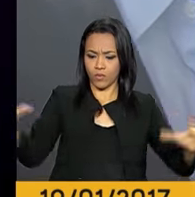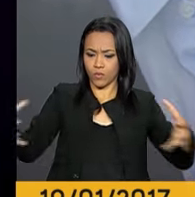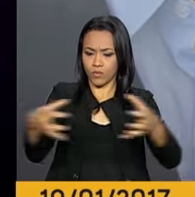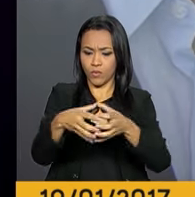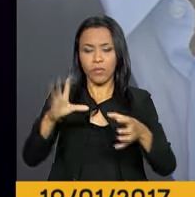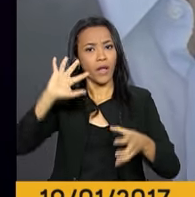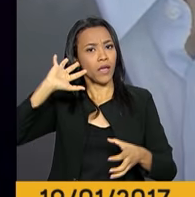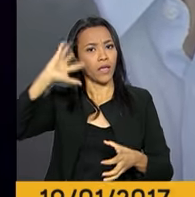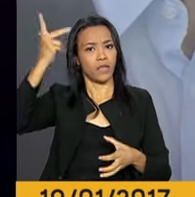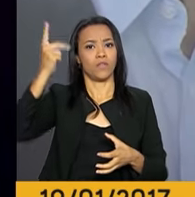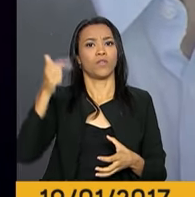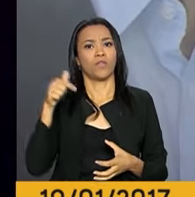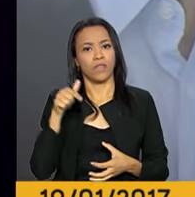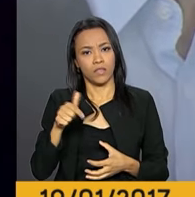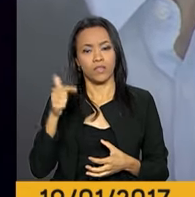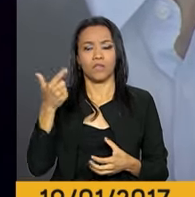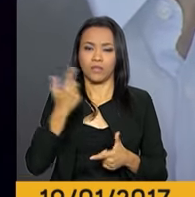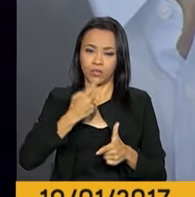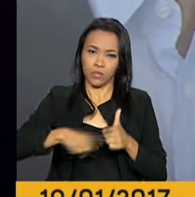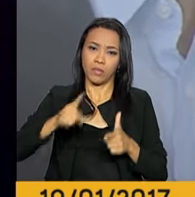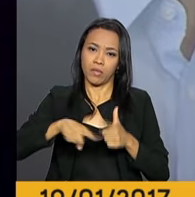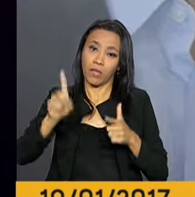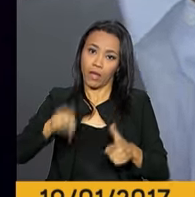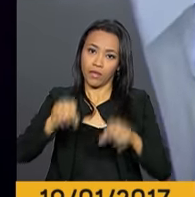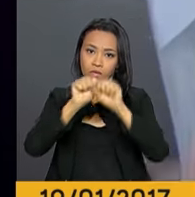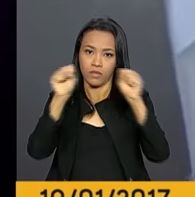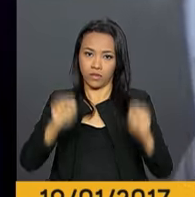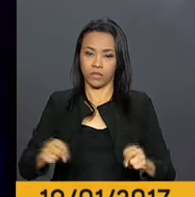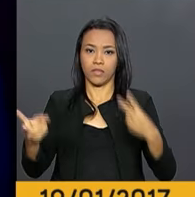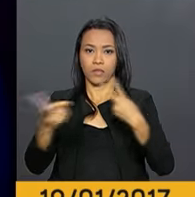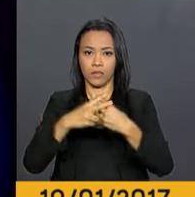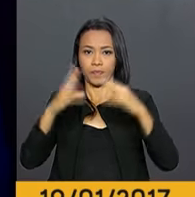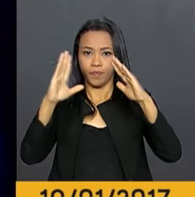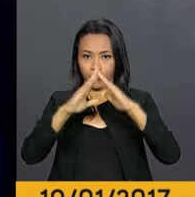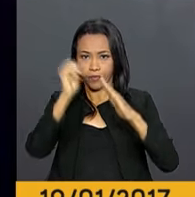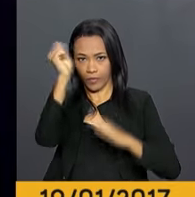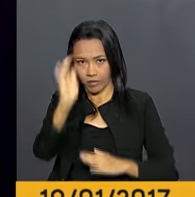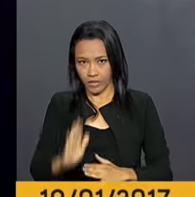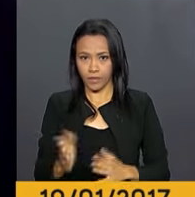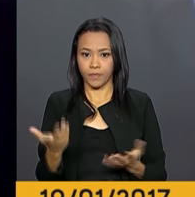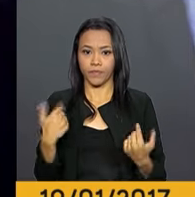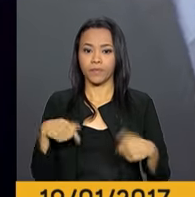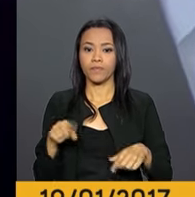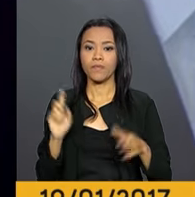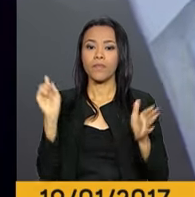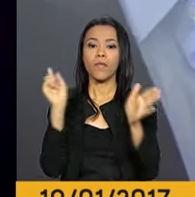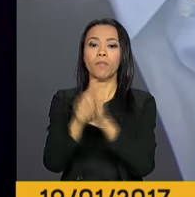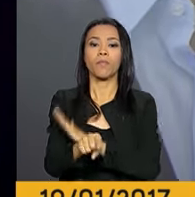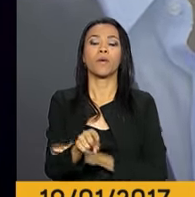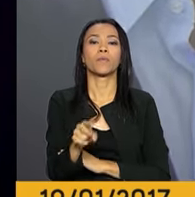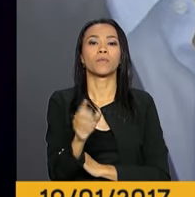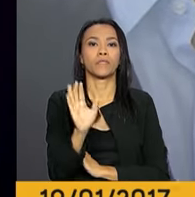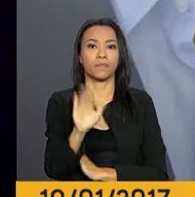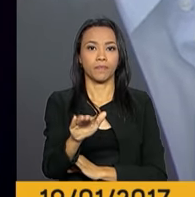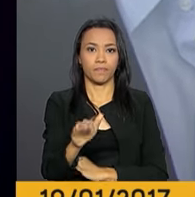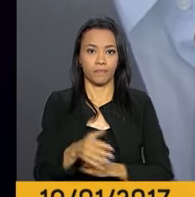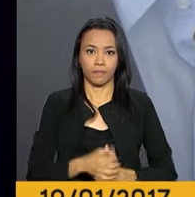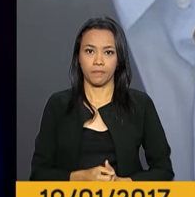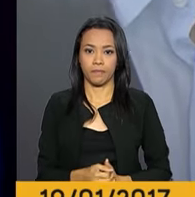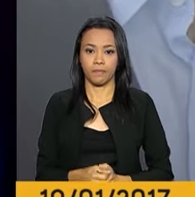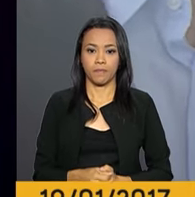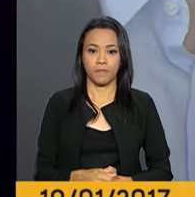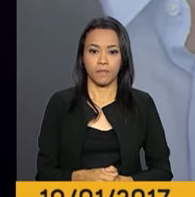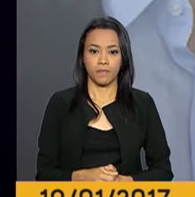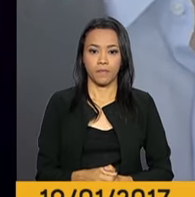definitivo, a questão penitenciária no país. Presidente. Presidente, eu queria que o senhor respondesse uma pergunta.